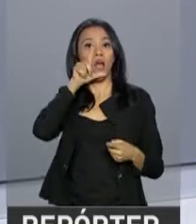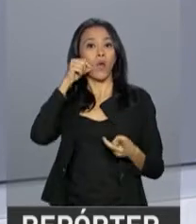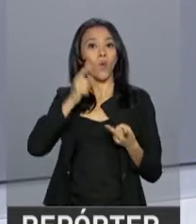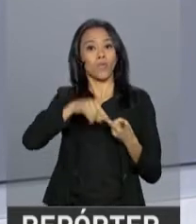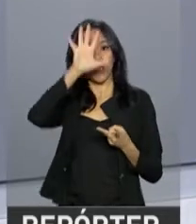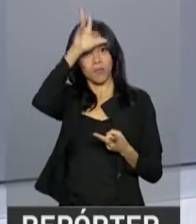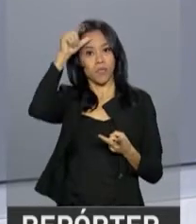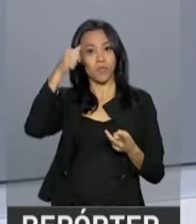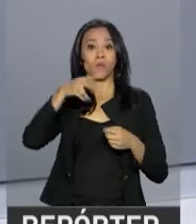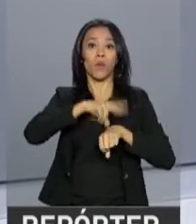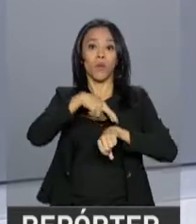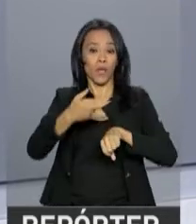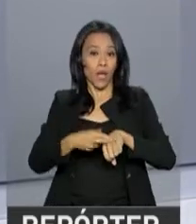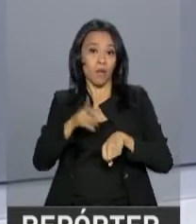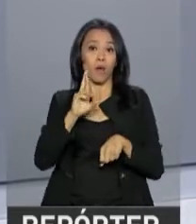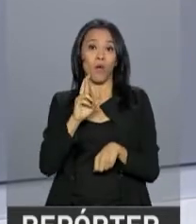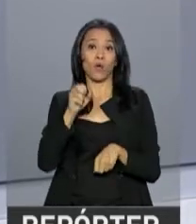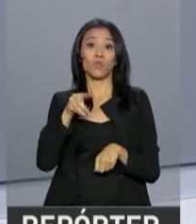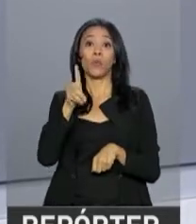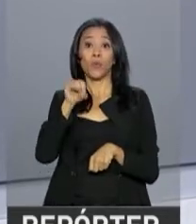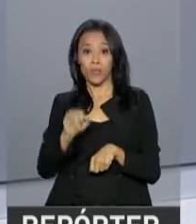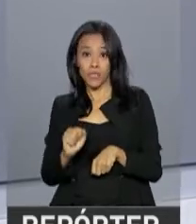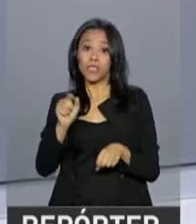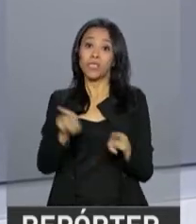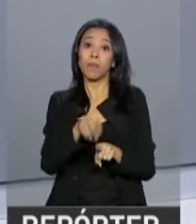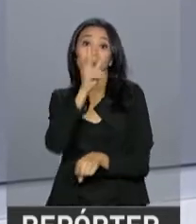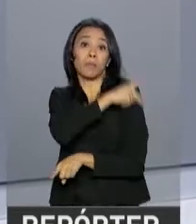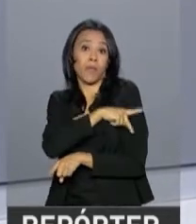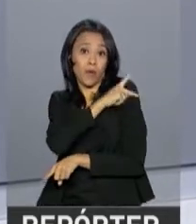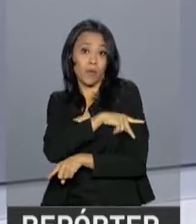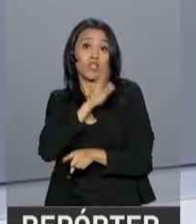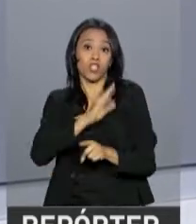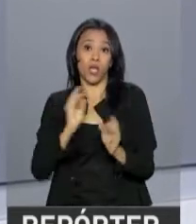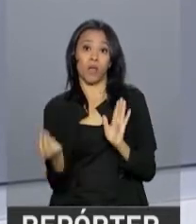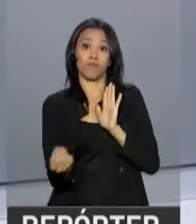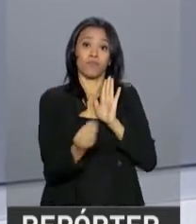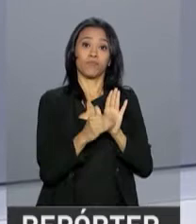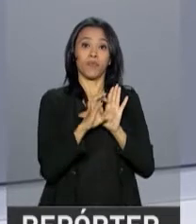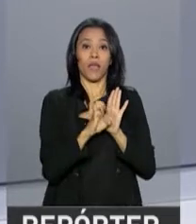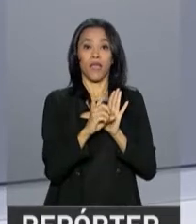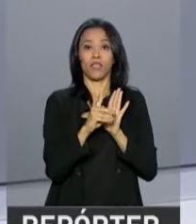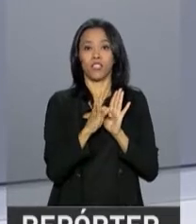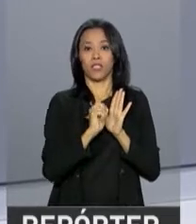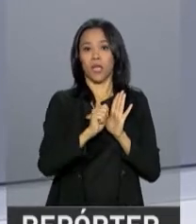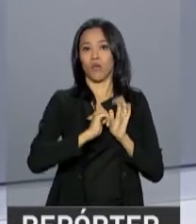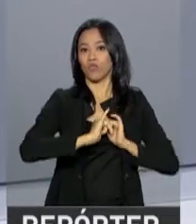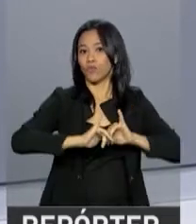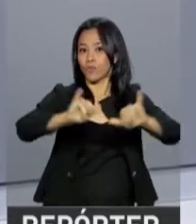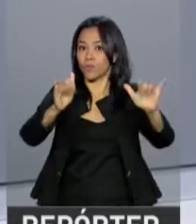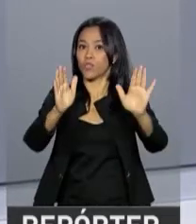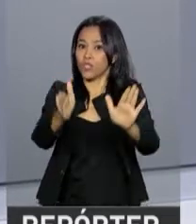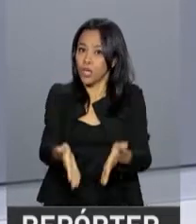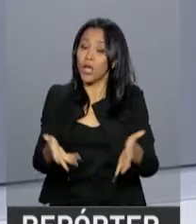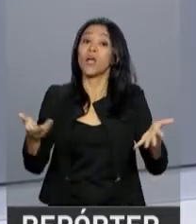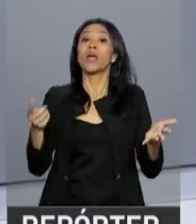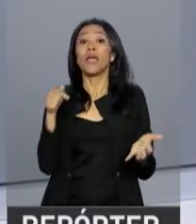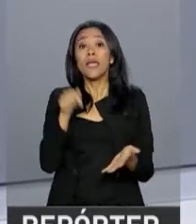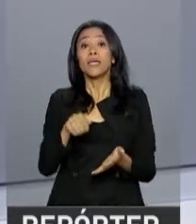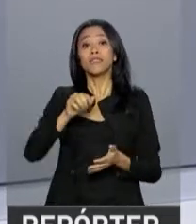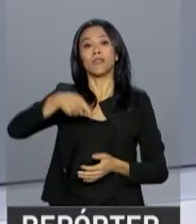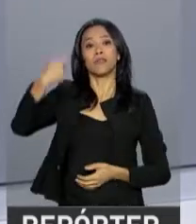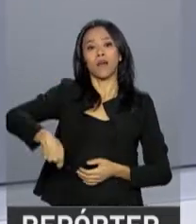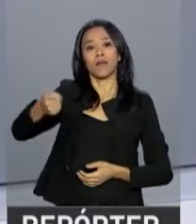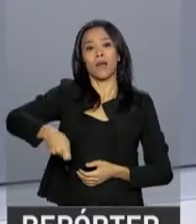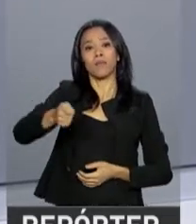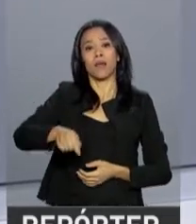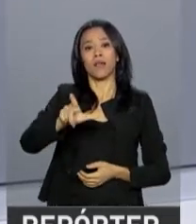roraima rondônia e piauí de acordo com edital publicado hoje no diário oficial o leilão que faz parte do programa de parcerias